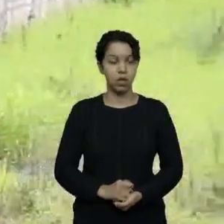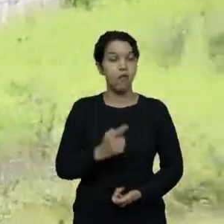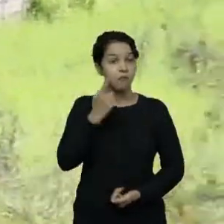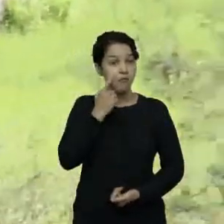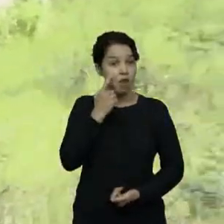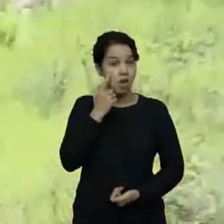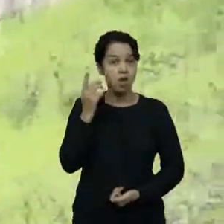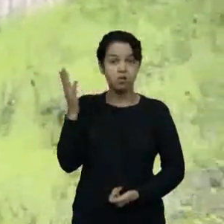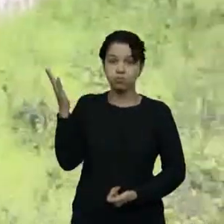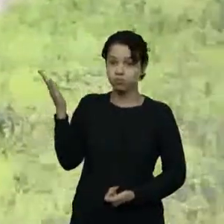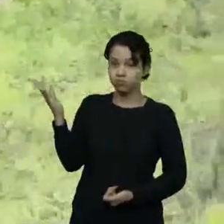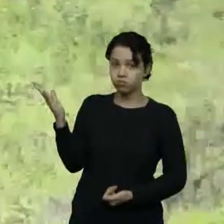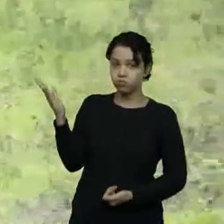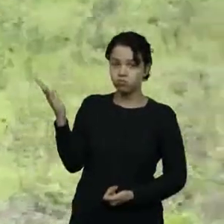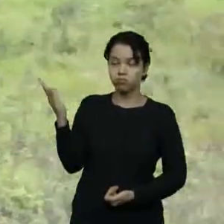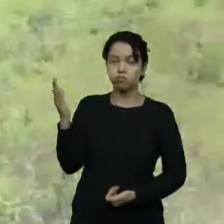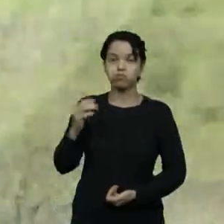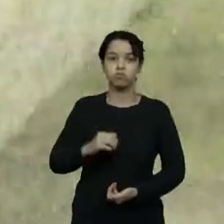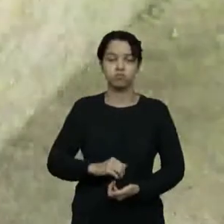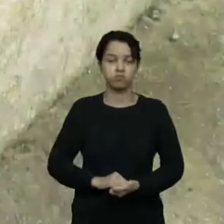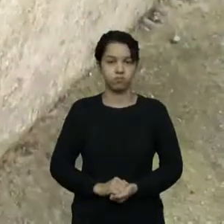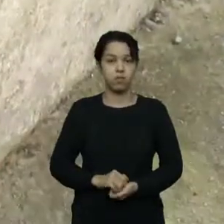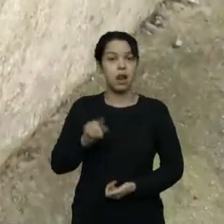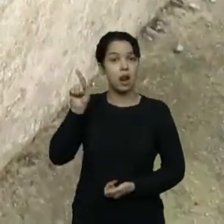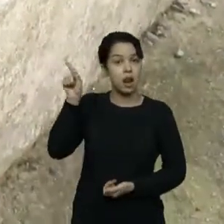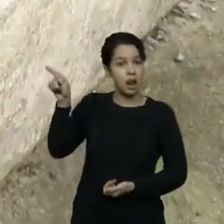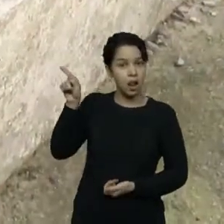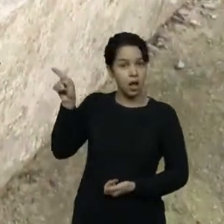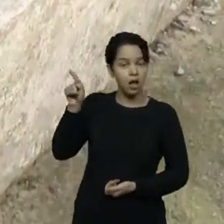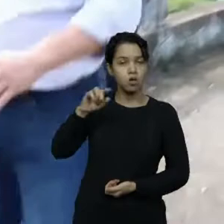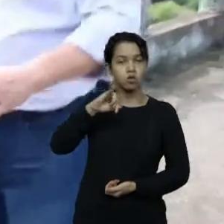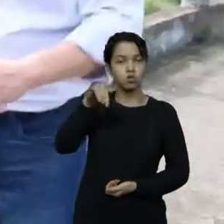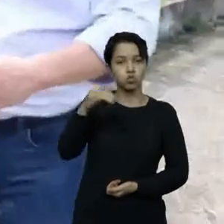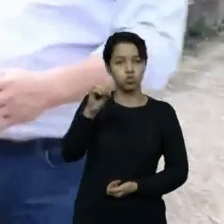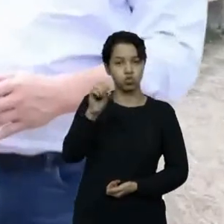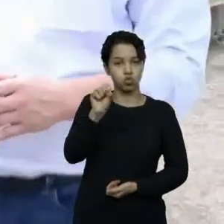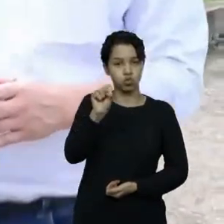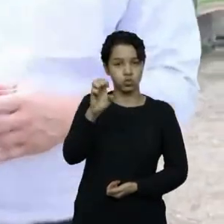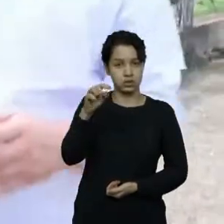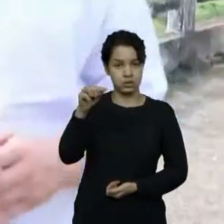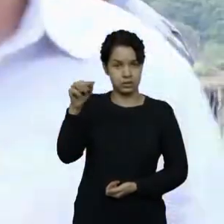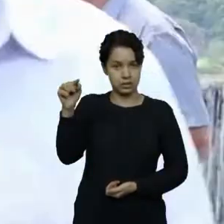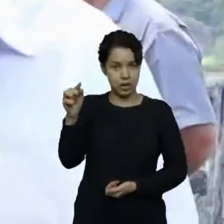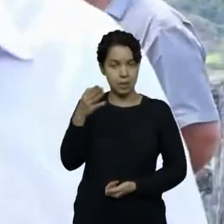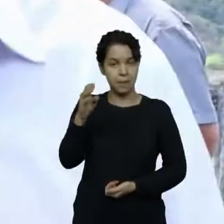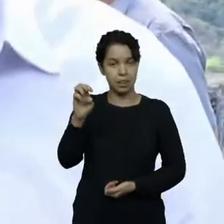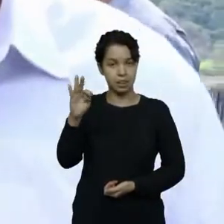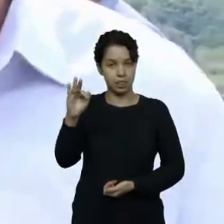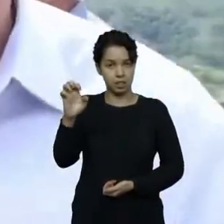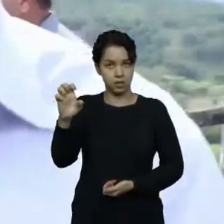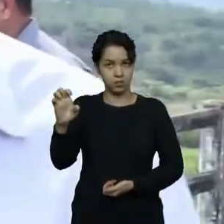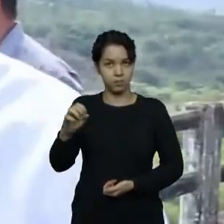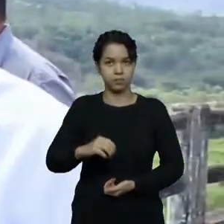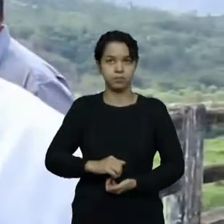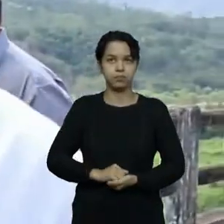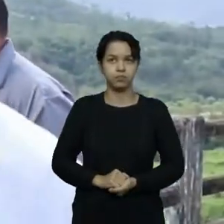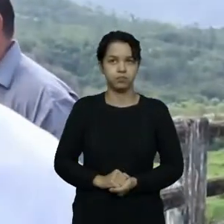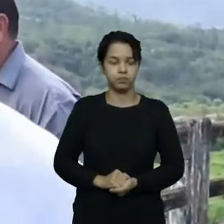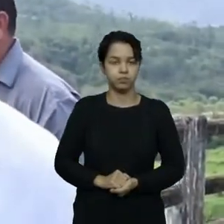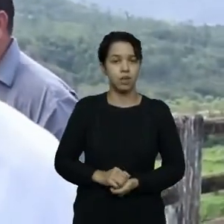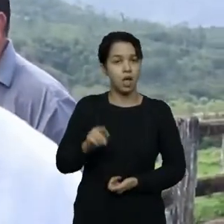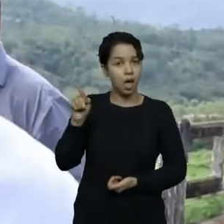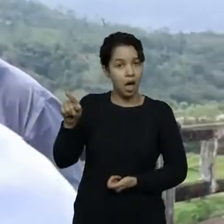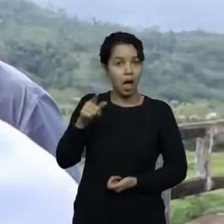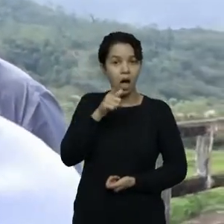barragem de José bater lá José bater o importante e sistema de